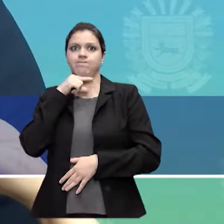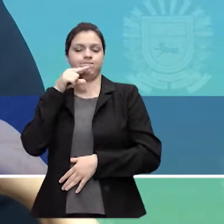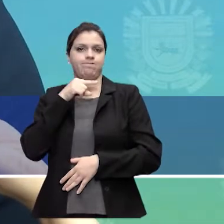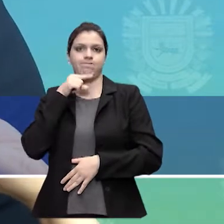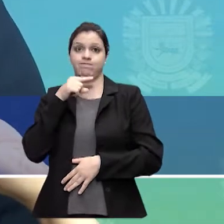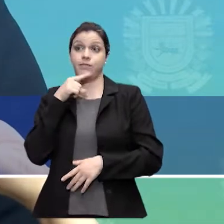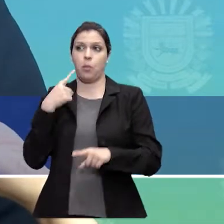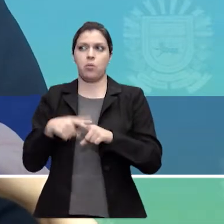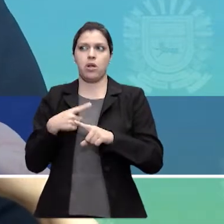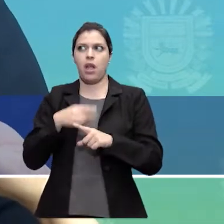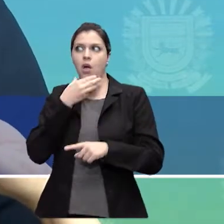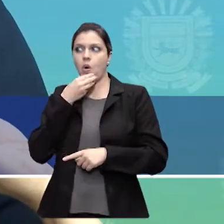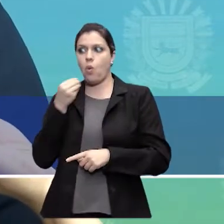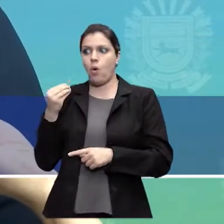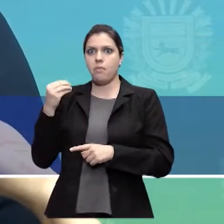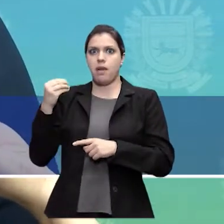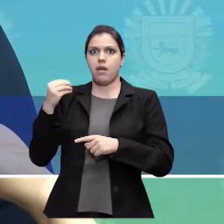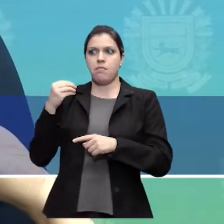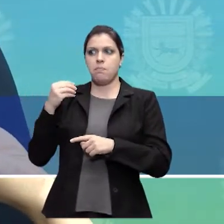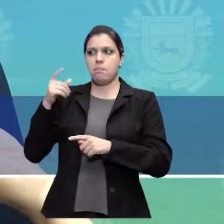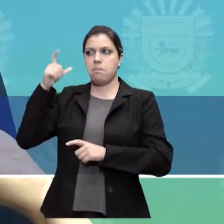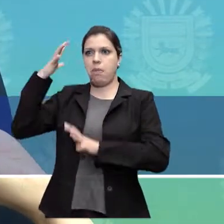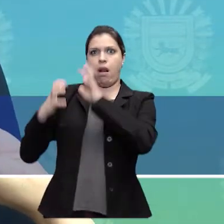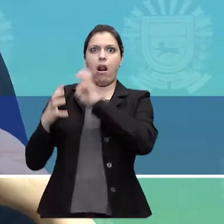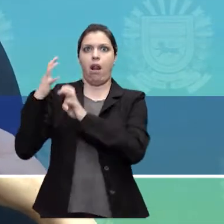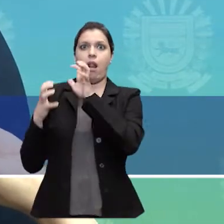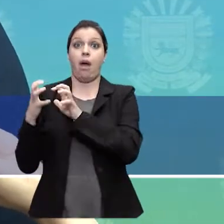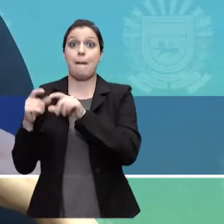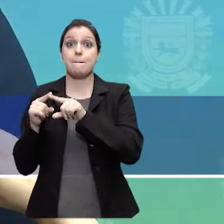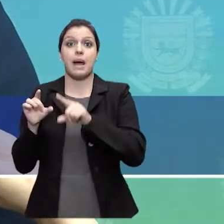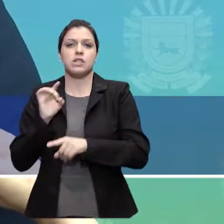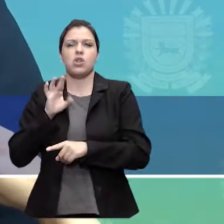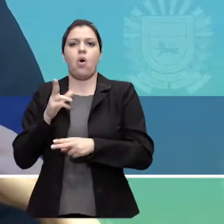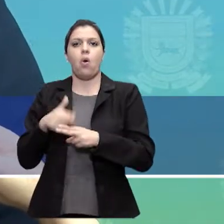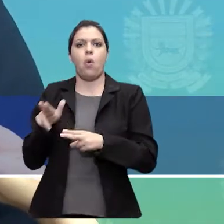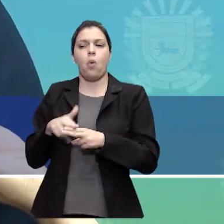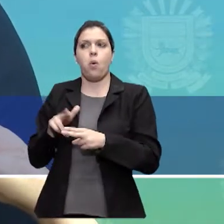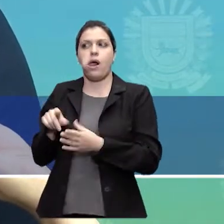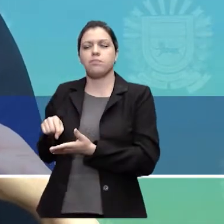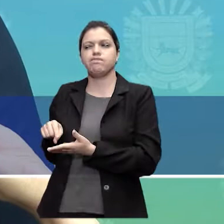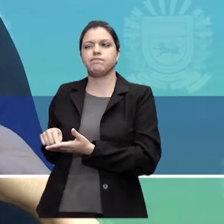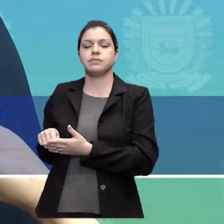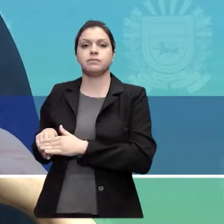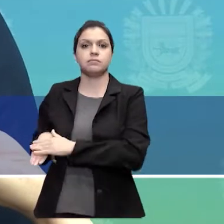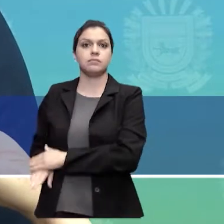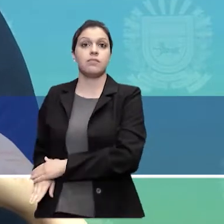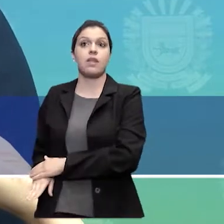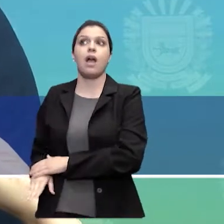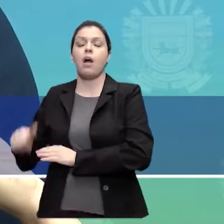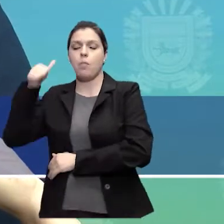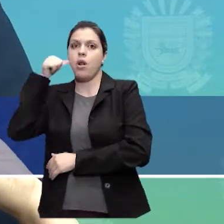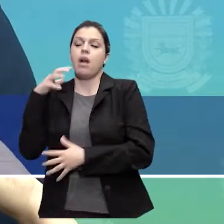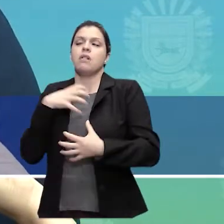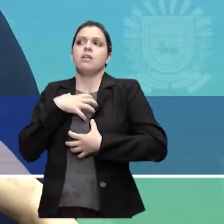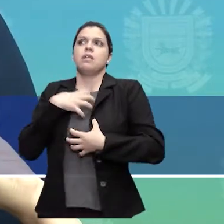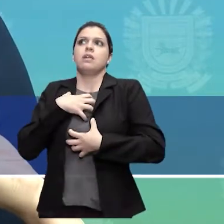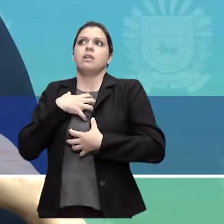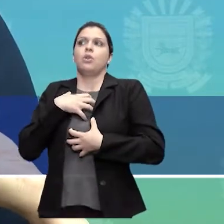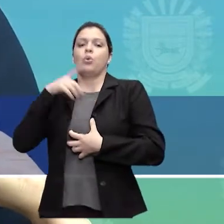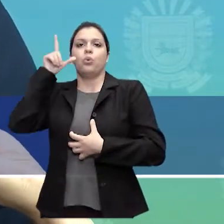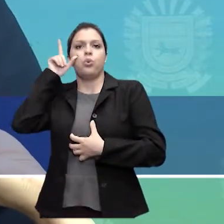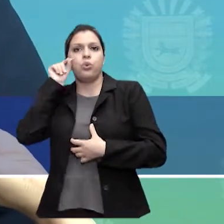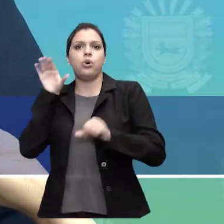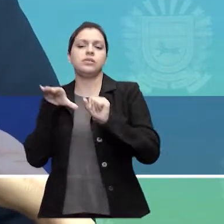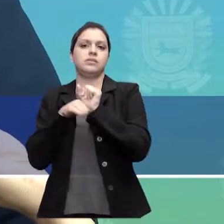pegar o telefone e ligar, ela não tem essa condição, porque o agressor está na frente dela. Às vezes acionando o botão do pânico e deixando dentro da